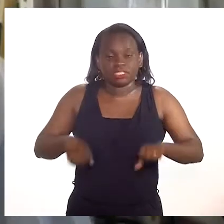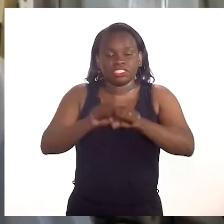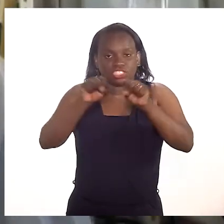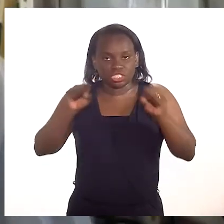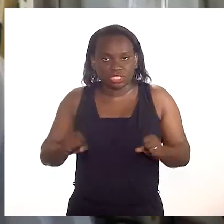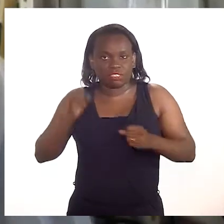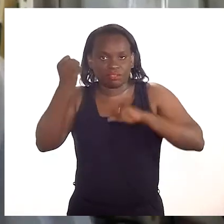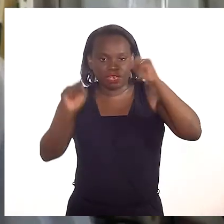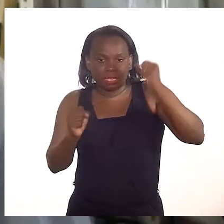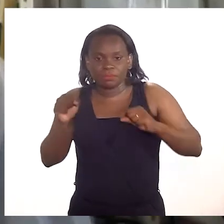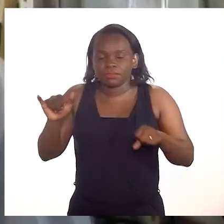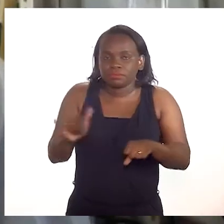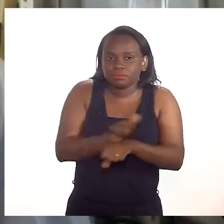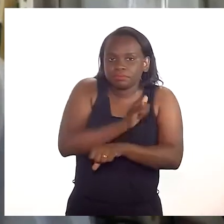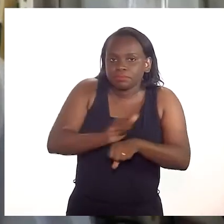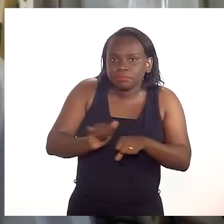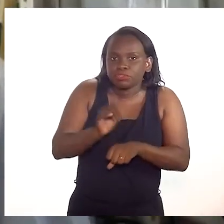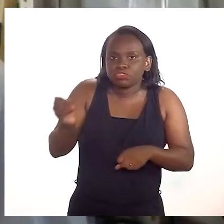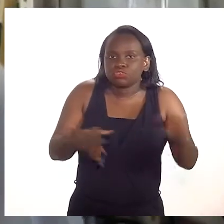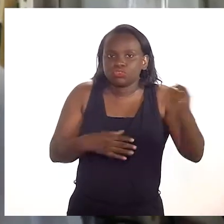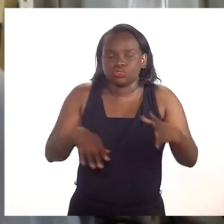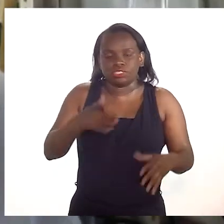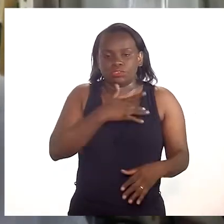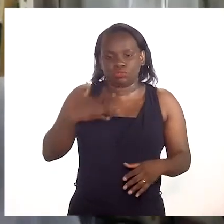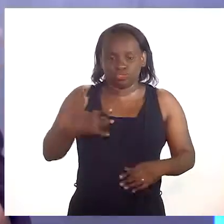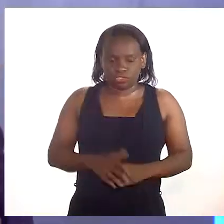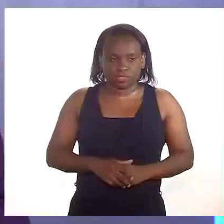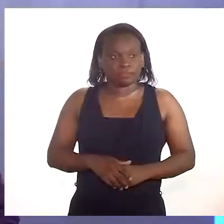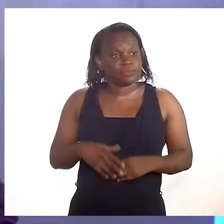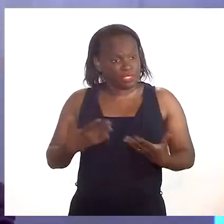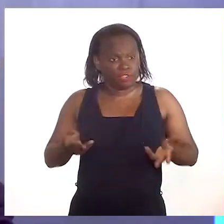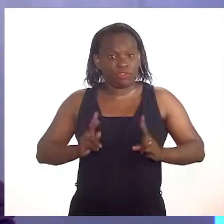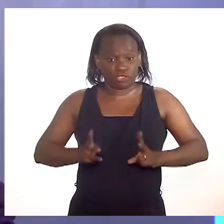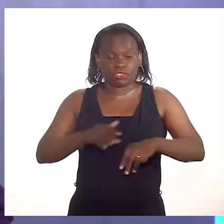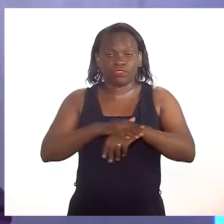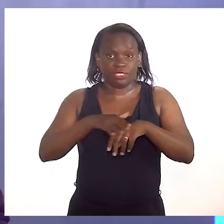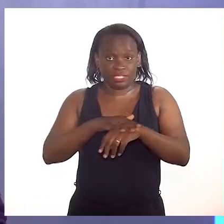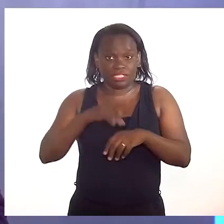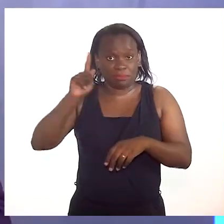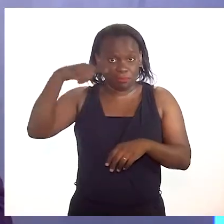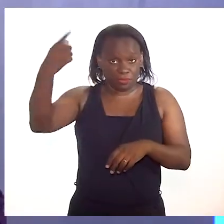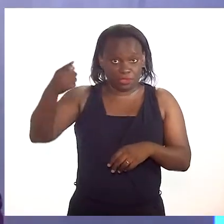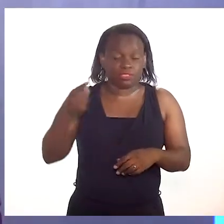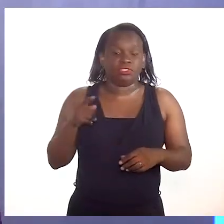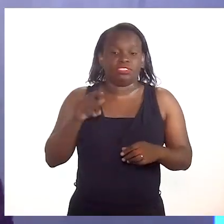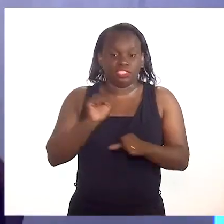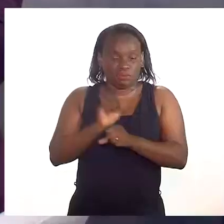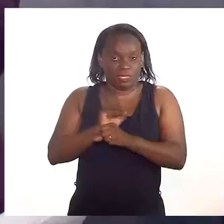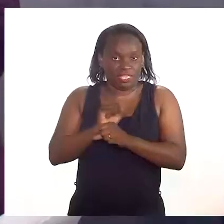um sistema produtivo e de inovação na saúde. Sobre isso a gente vai continuar conversando no